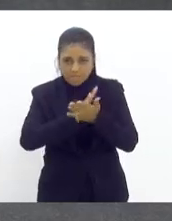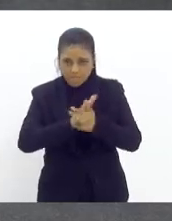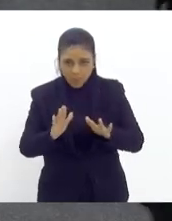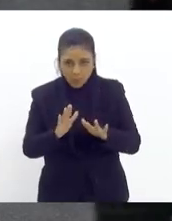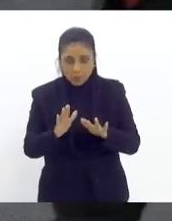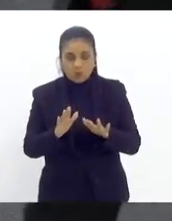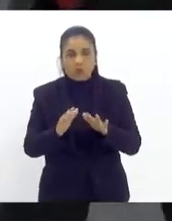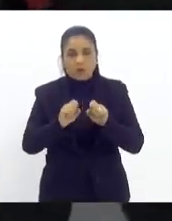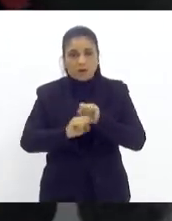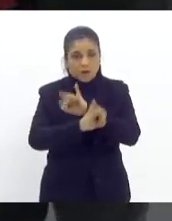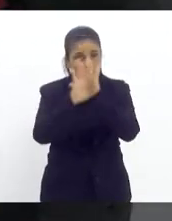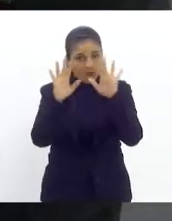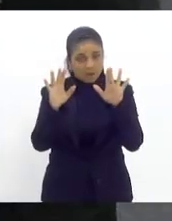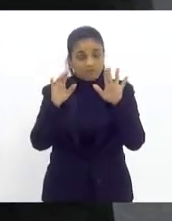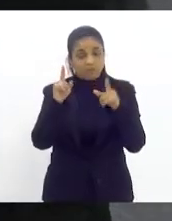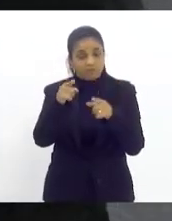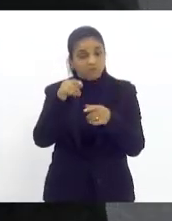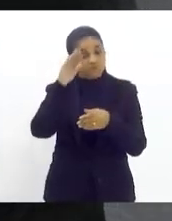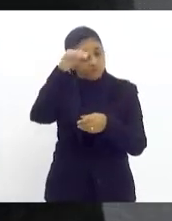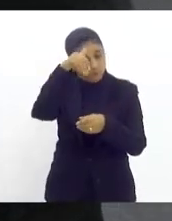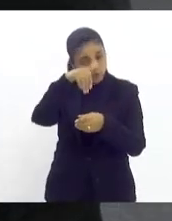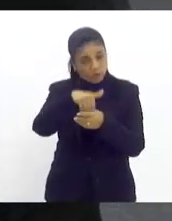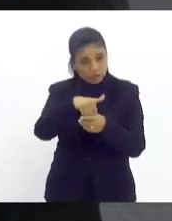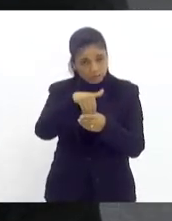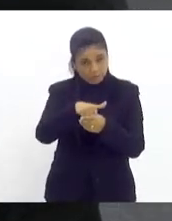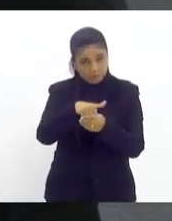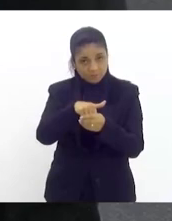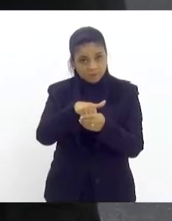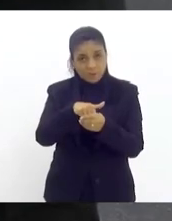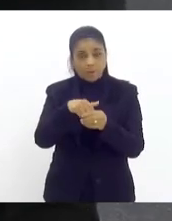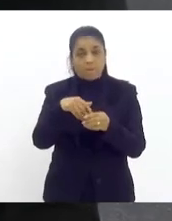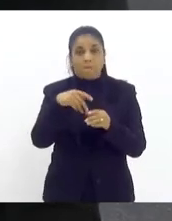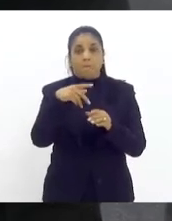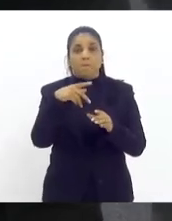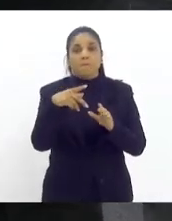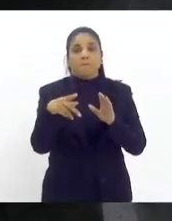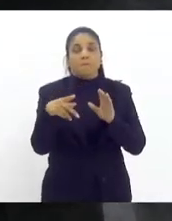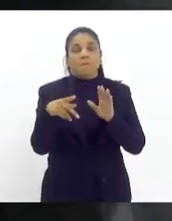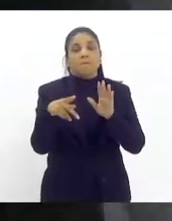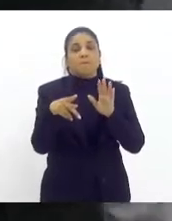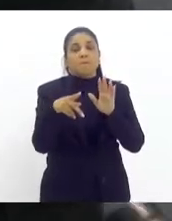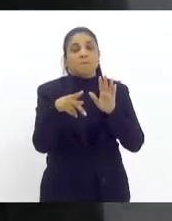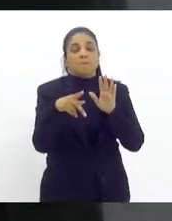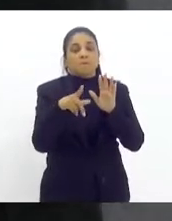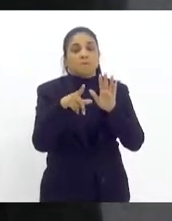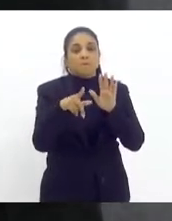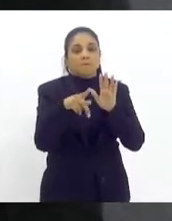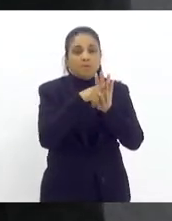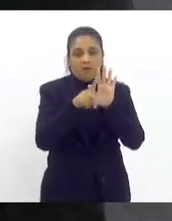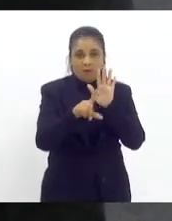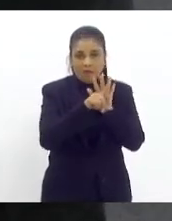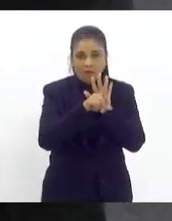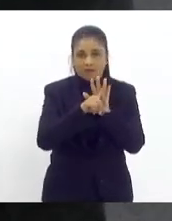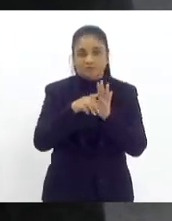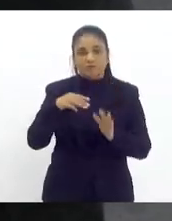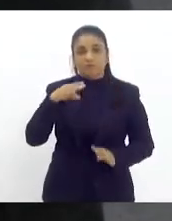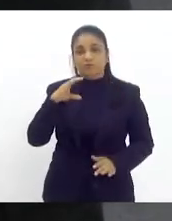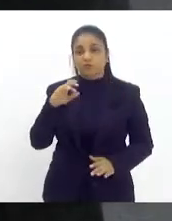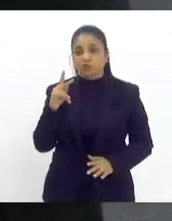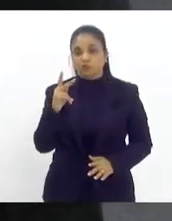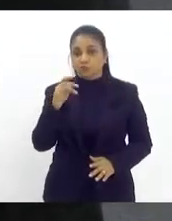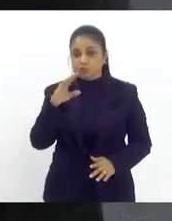o senhor botou em votação o PL Deputado Chico Machado do Airsoft Tá